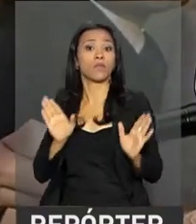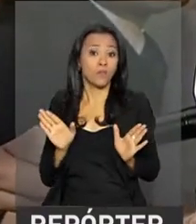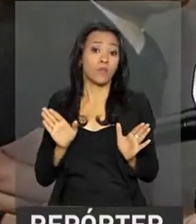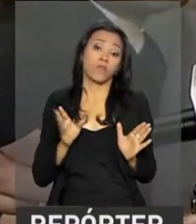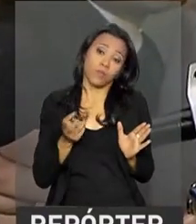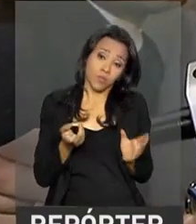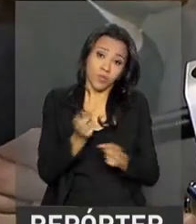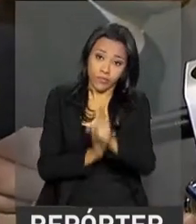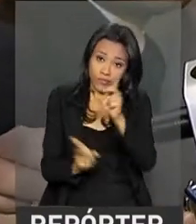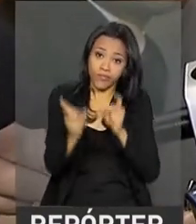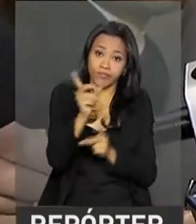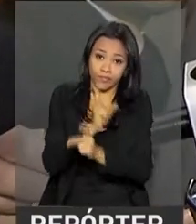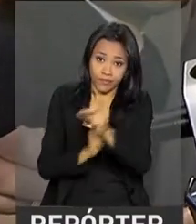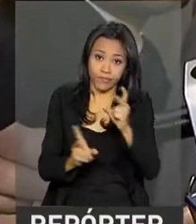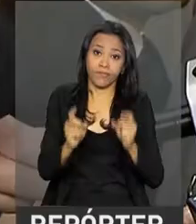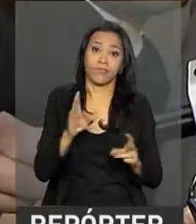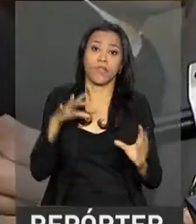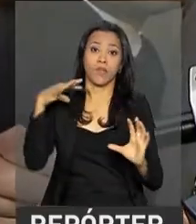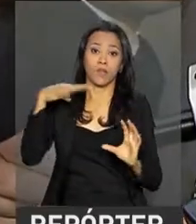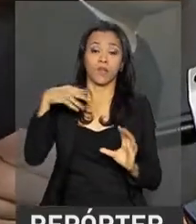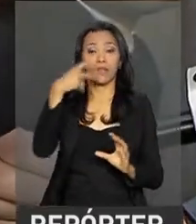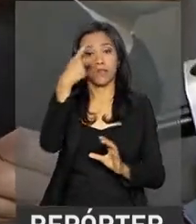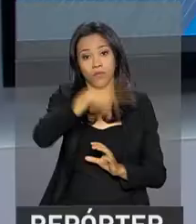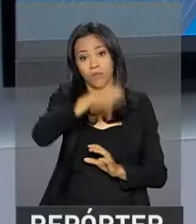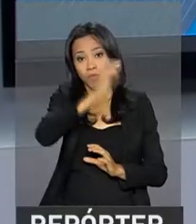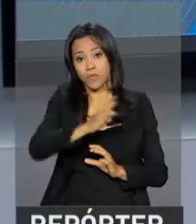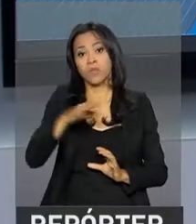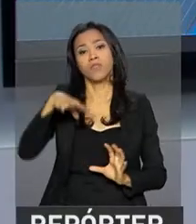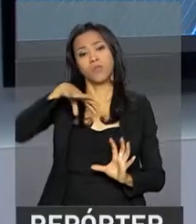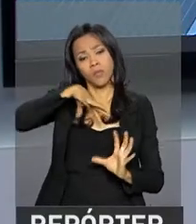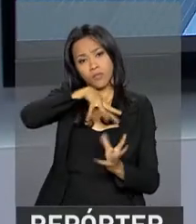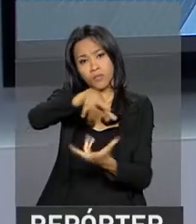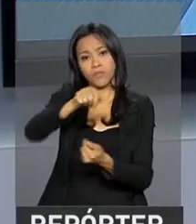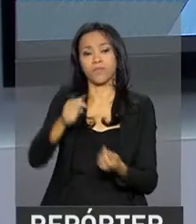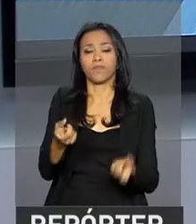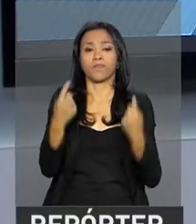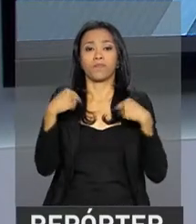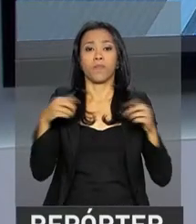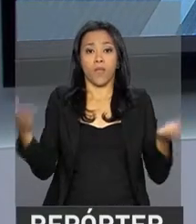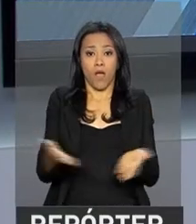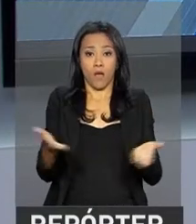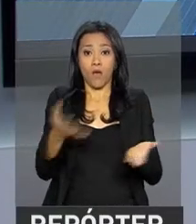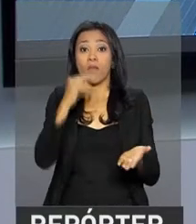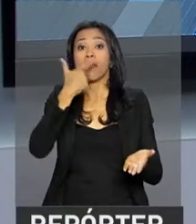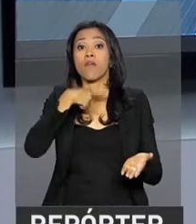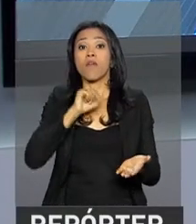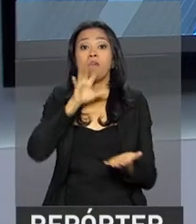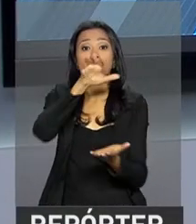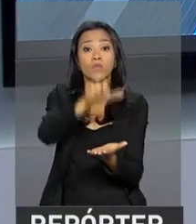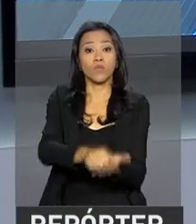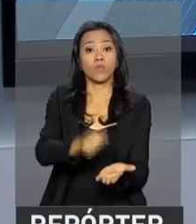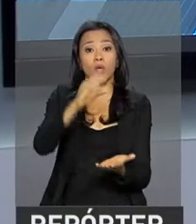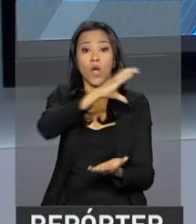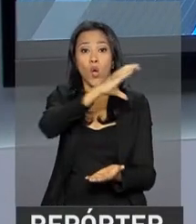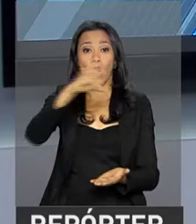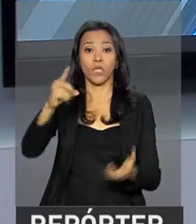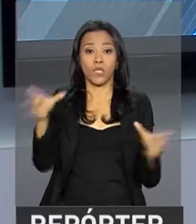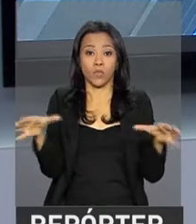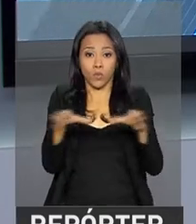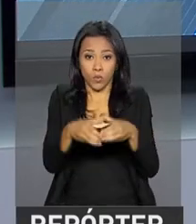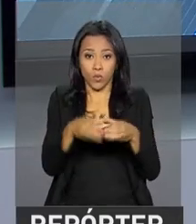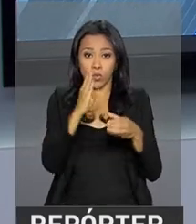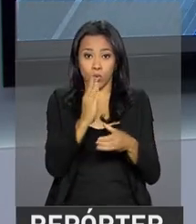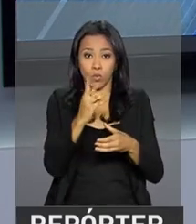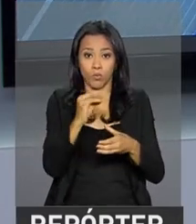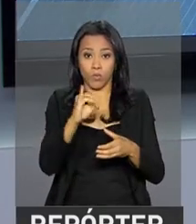para o mercado nacional, naturalmente, para o mercado estrangeiro. A partir de agora, quem assume a coordenação do BRICS pelo